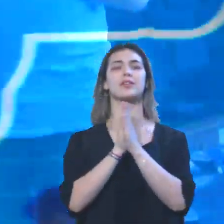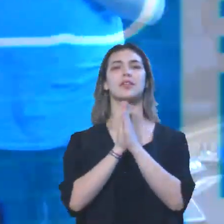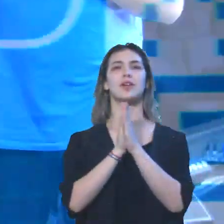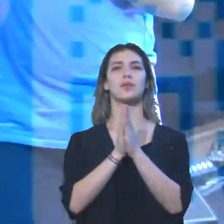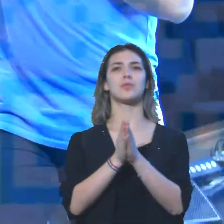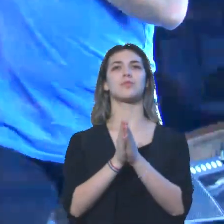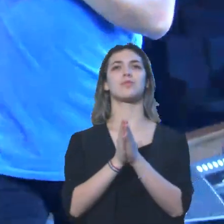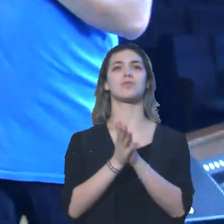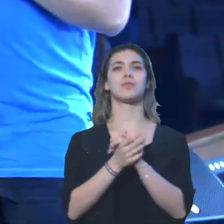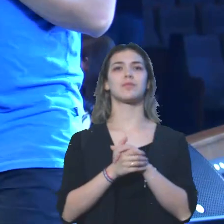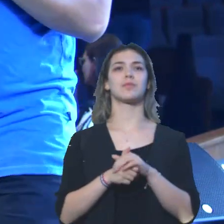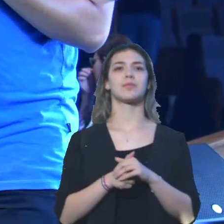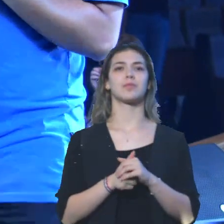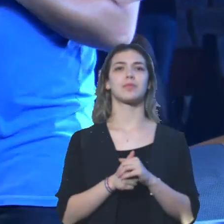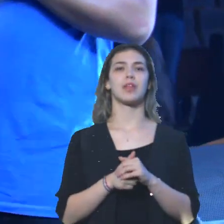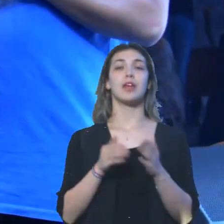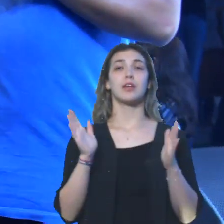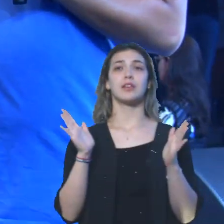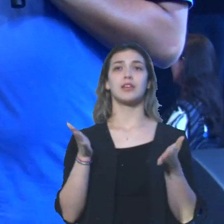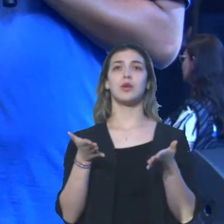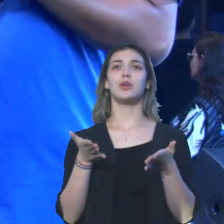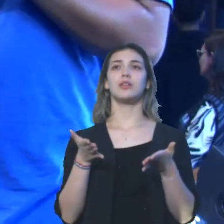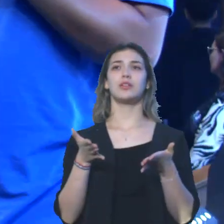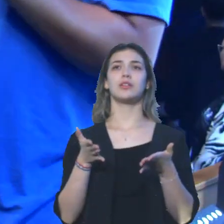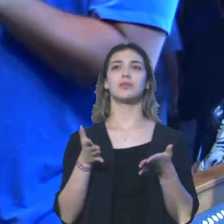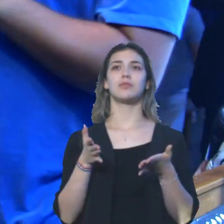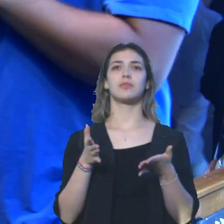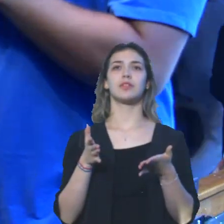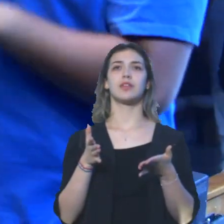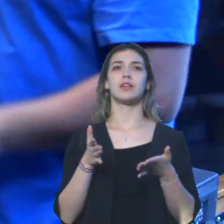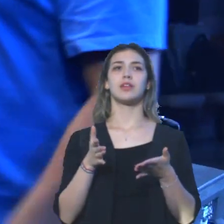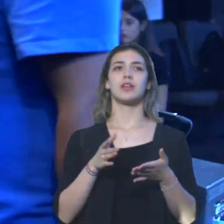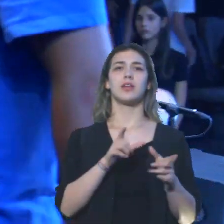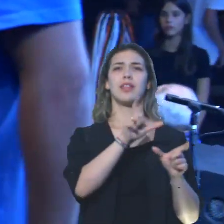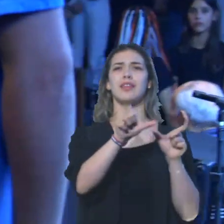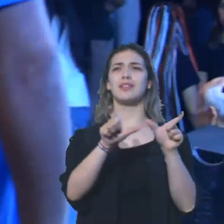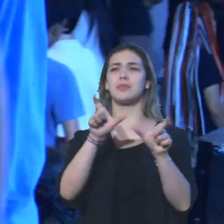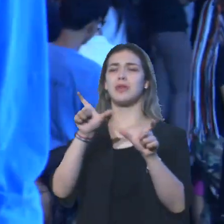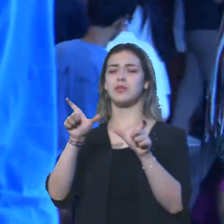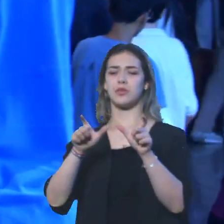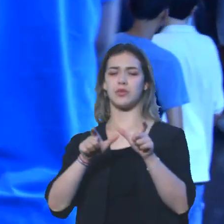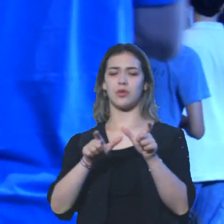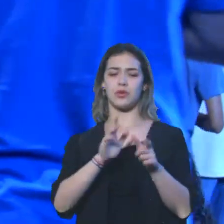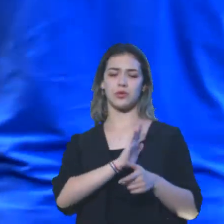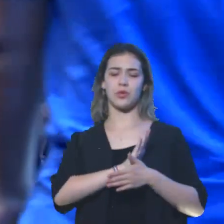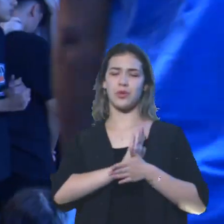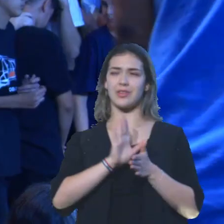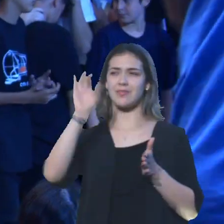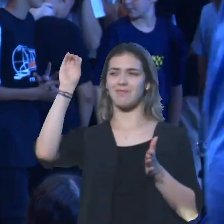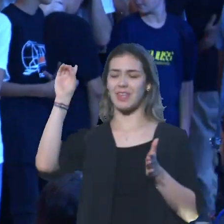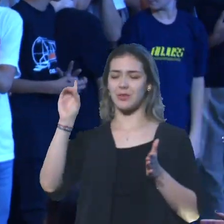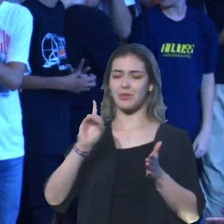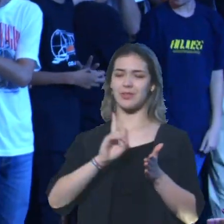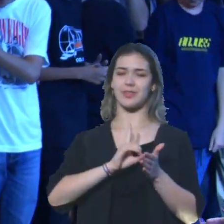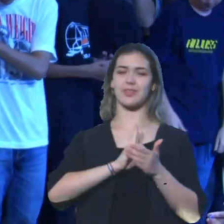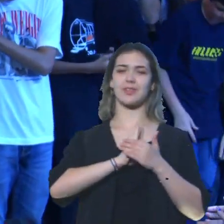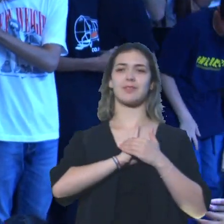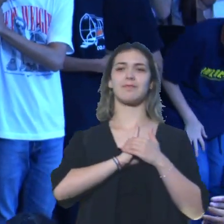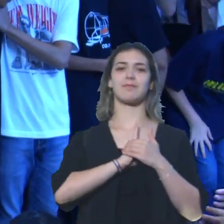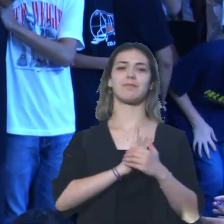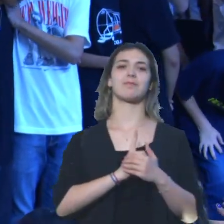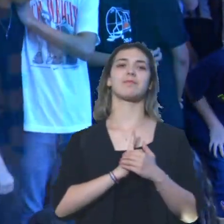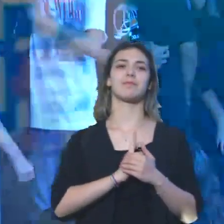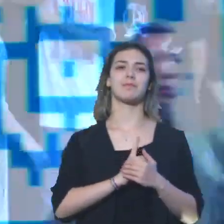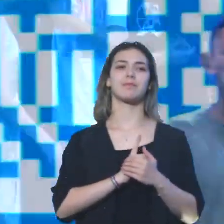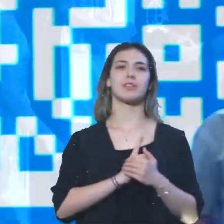Que hoje, Pai, o Senhor possa estar fazendo morada no coração dessas pessoas. Que essa oração seja uma